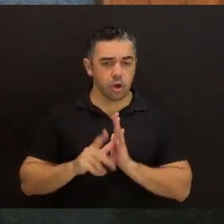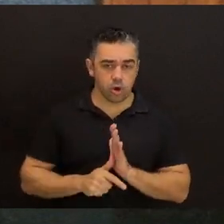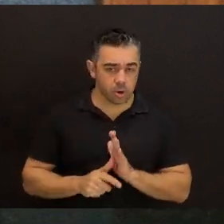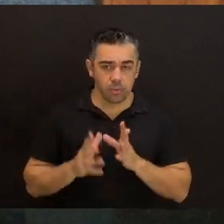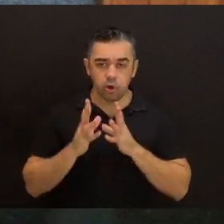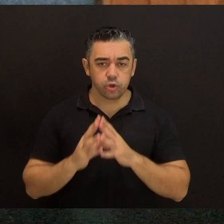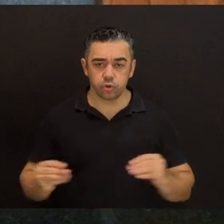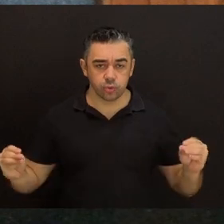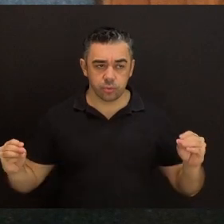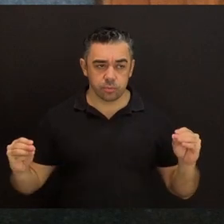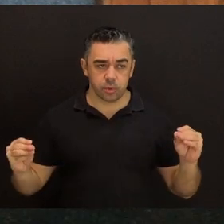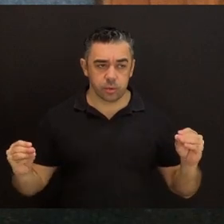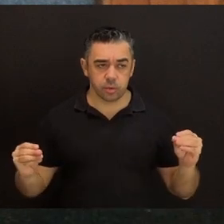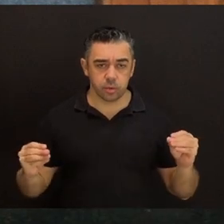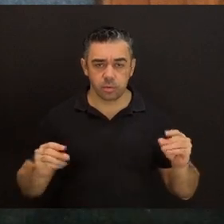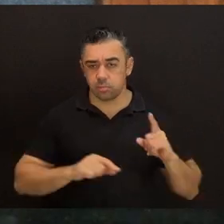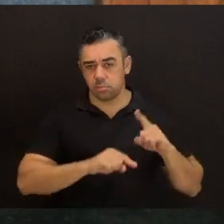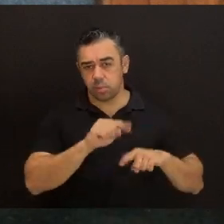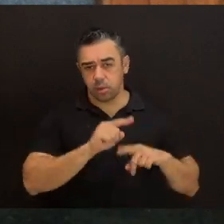de provas